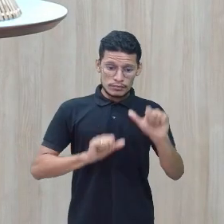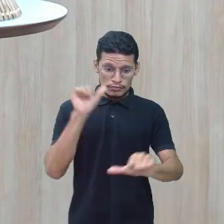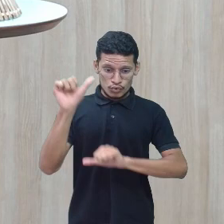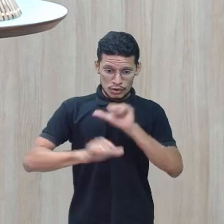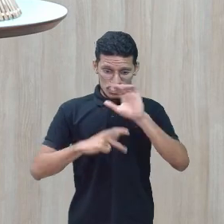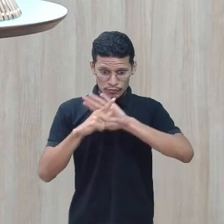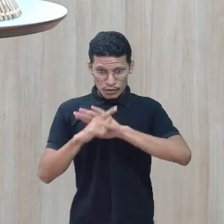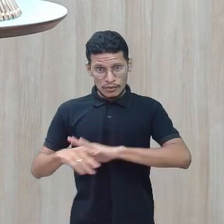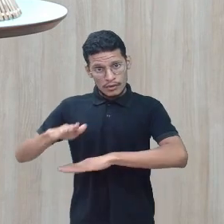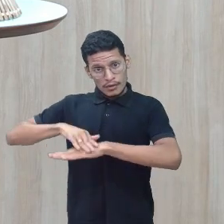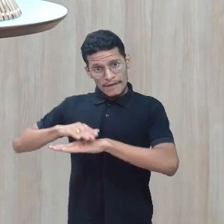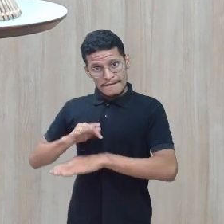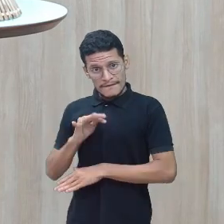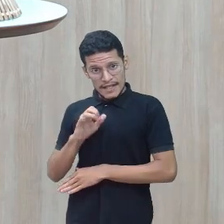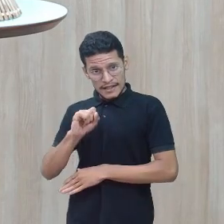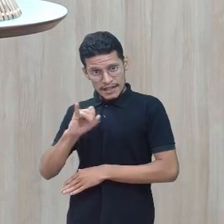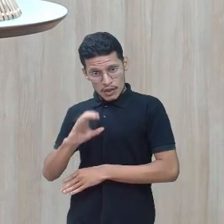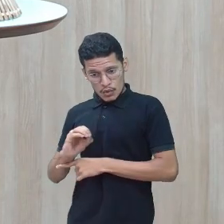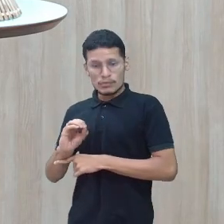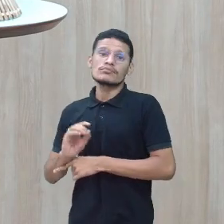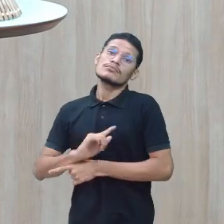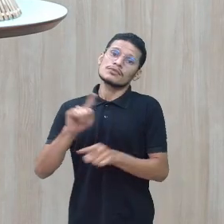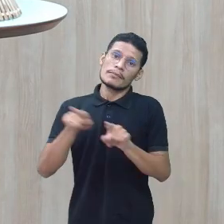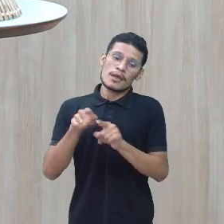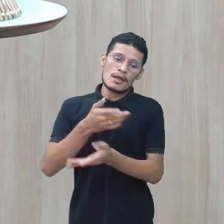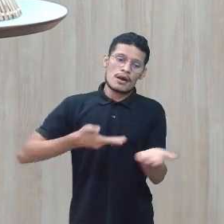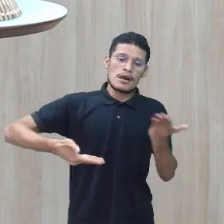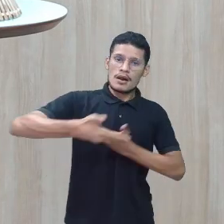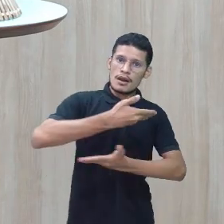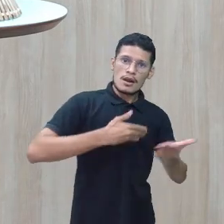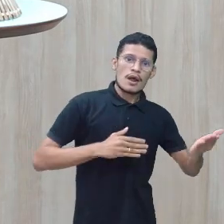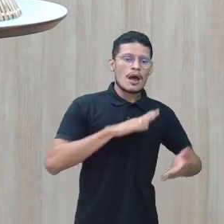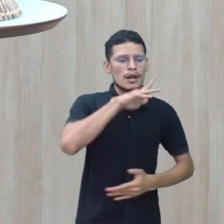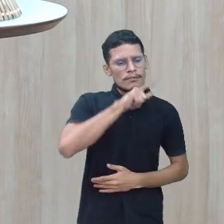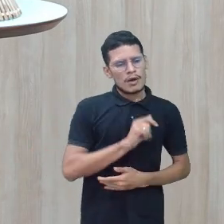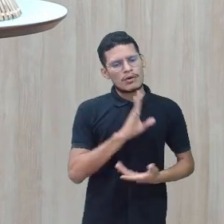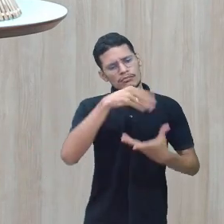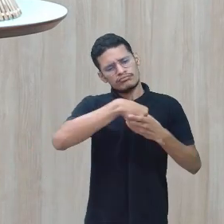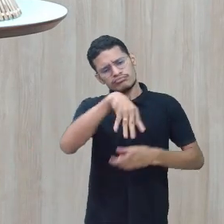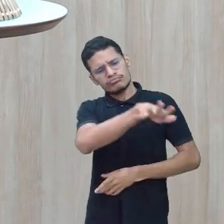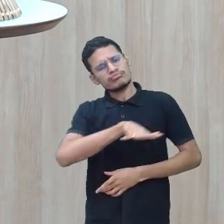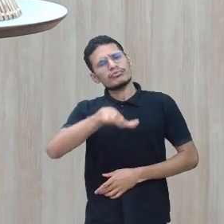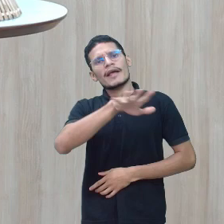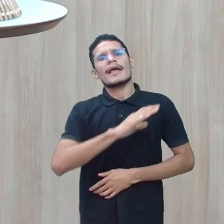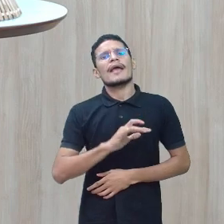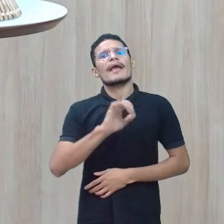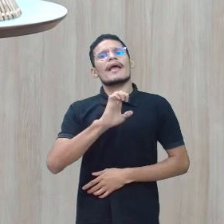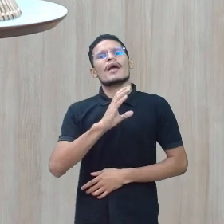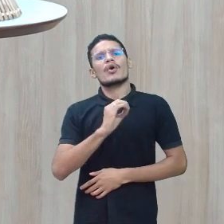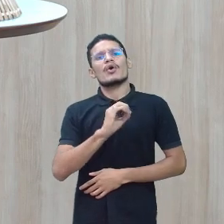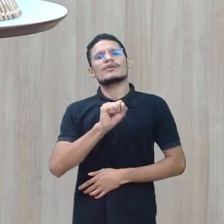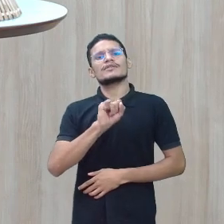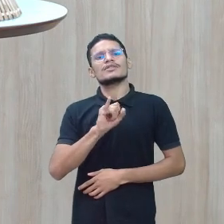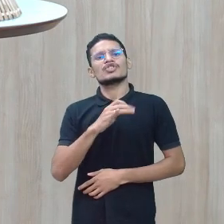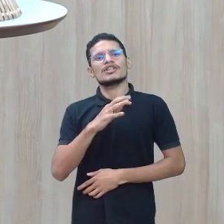estados físicos e também essa relação dos seres vivos no meio ambiente e no ecossistema.